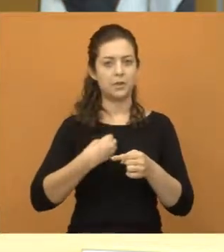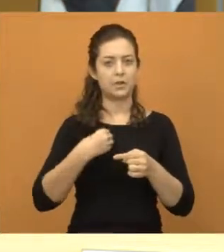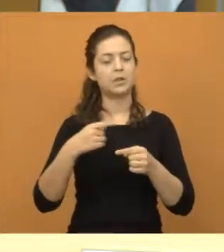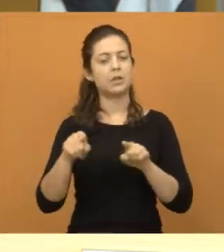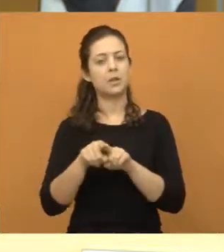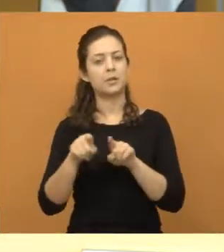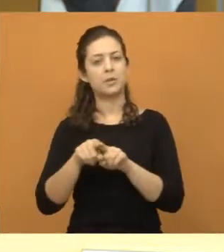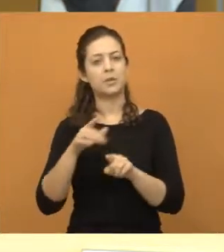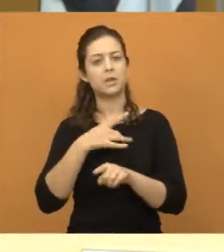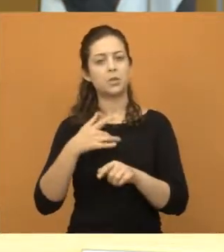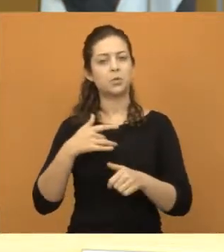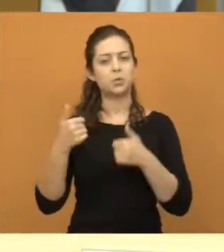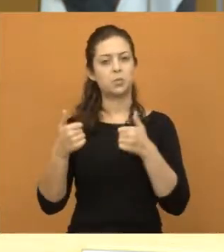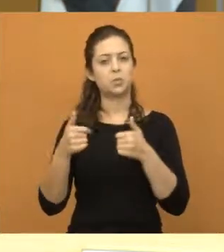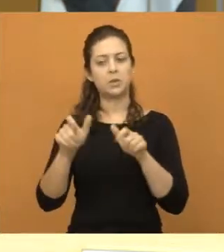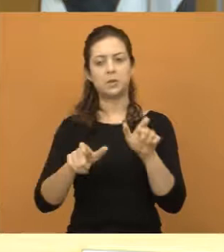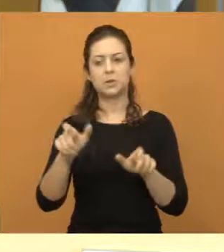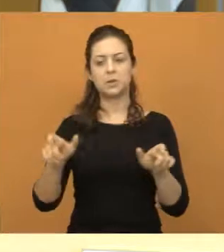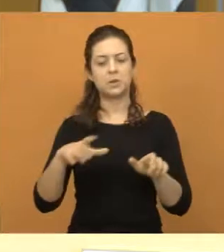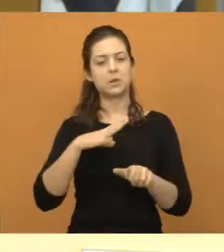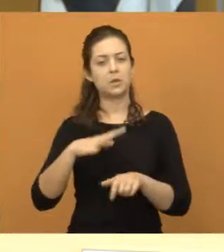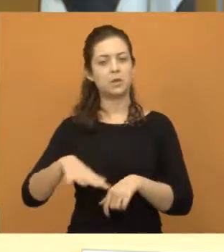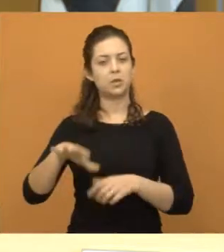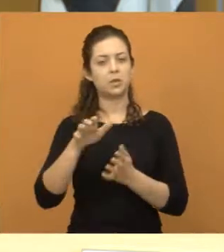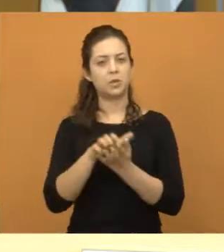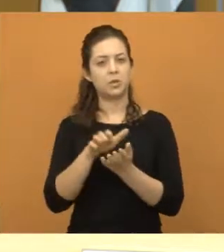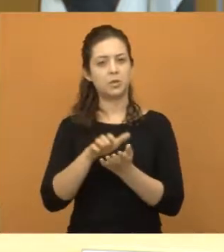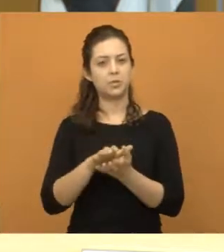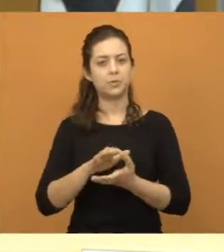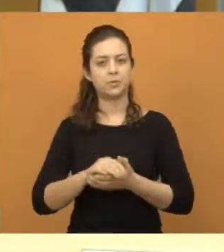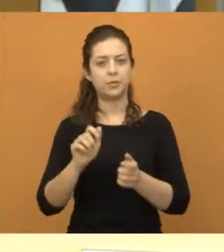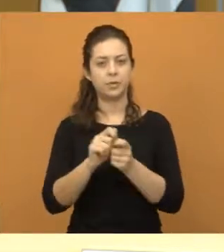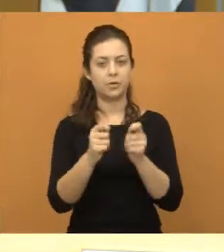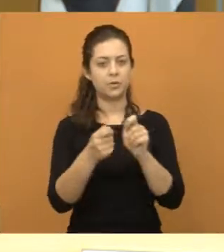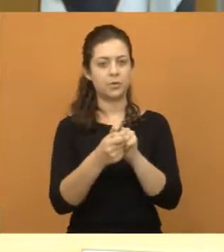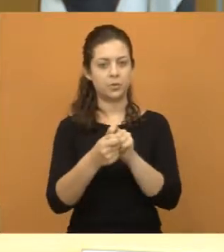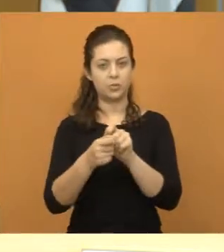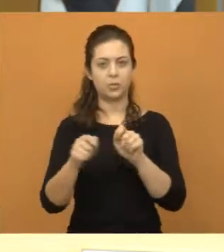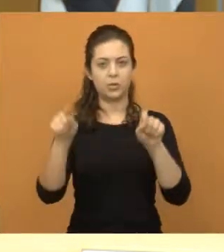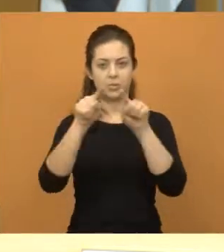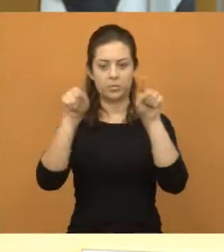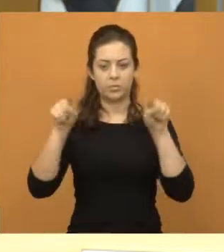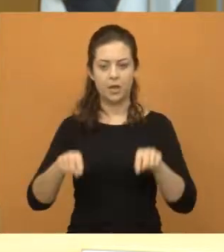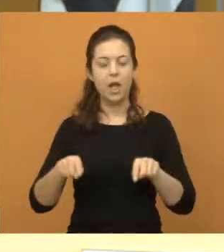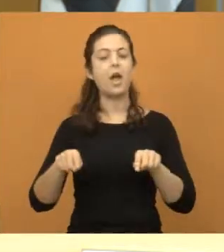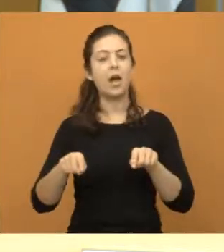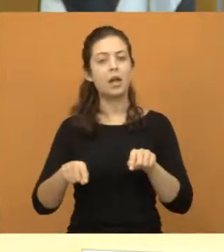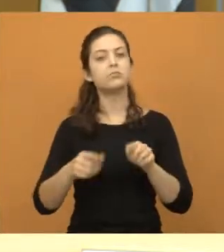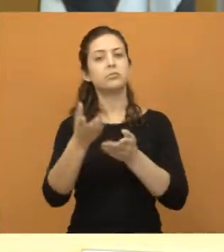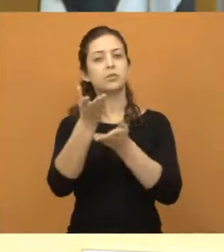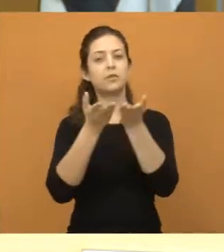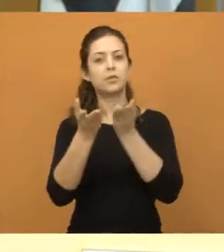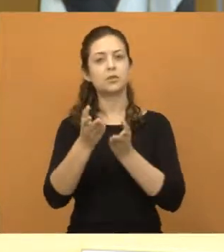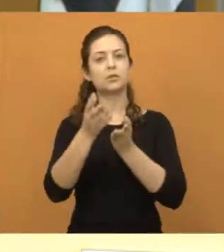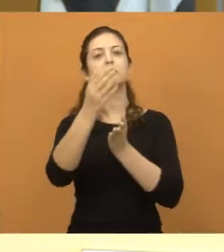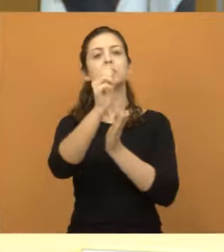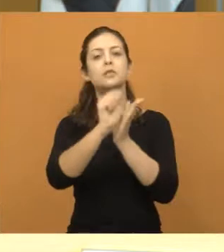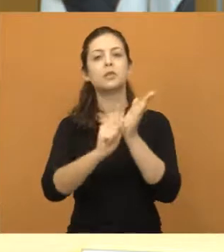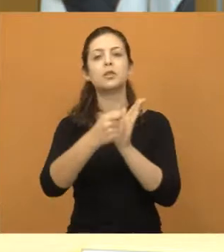e bem-estar dos munícipes de Jacareí. A adequação do quadro de servidores efetivos